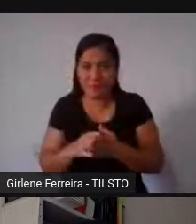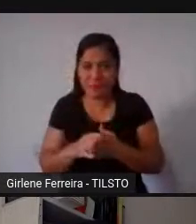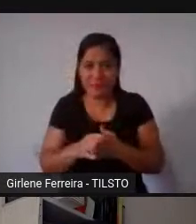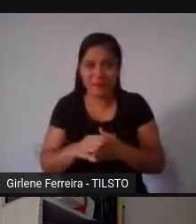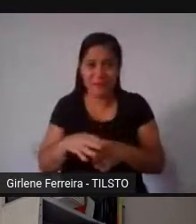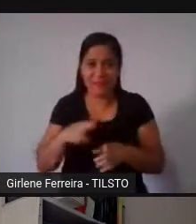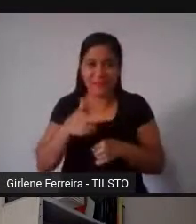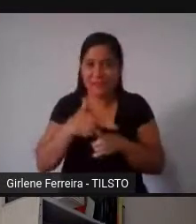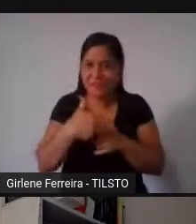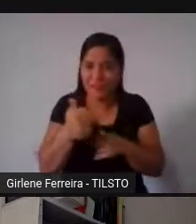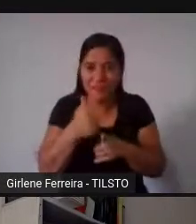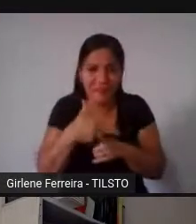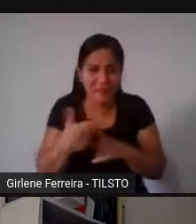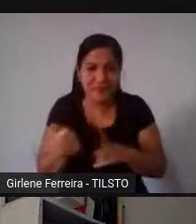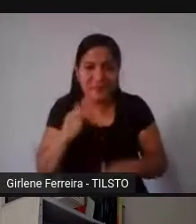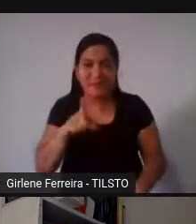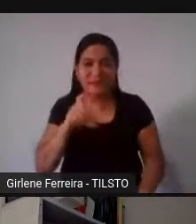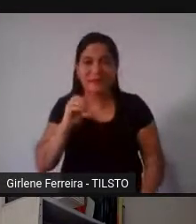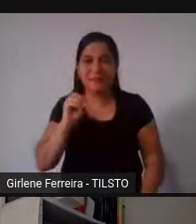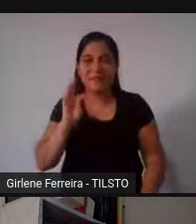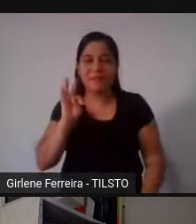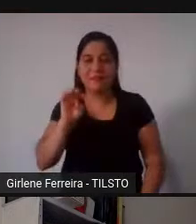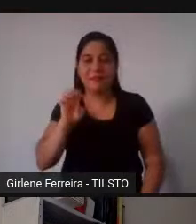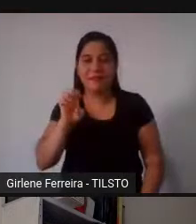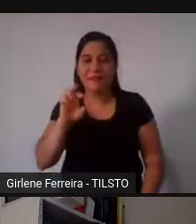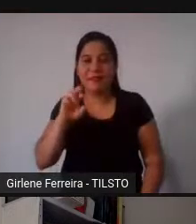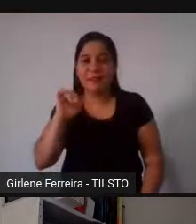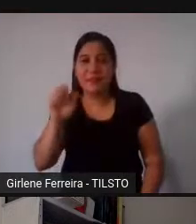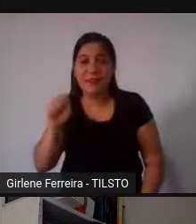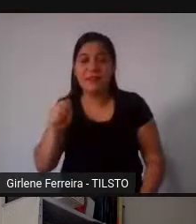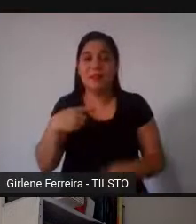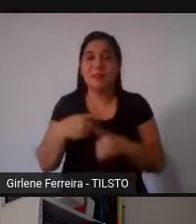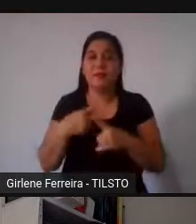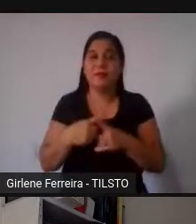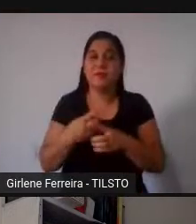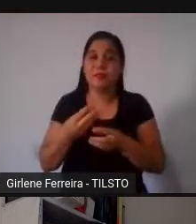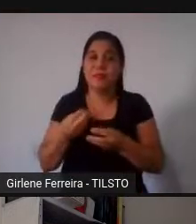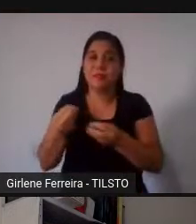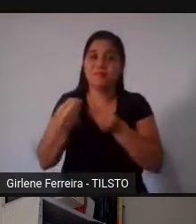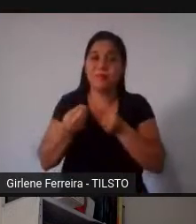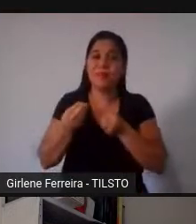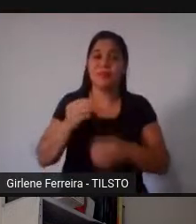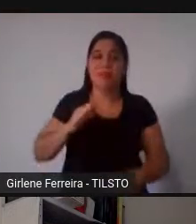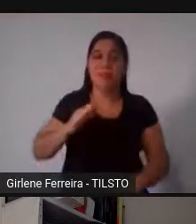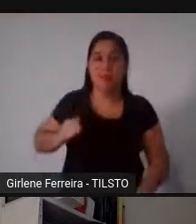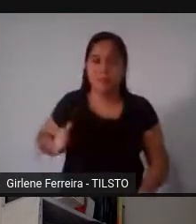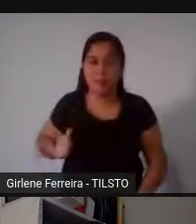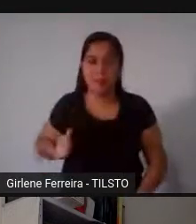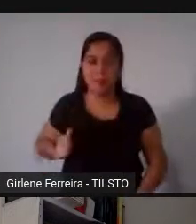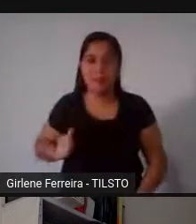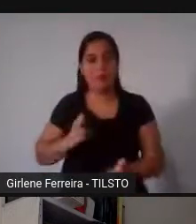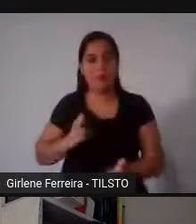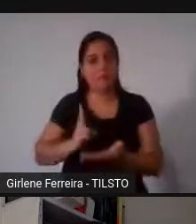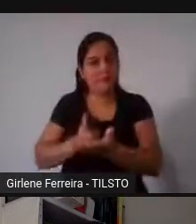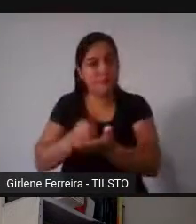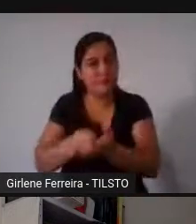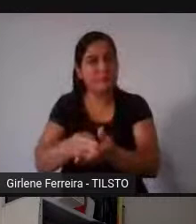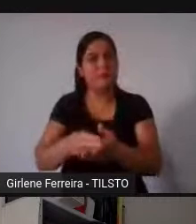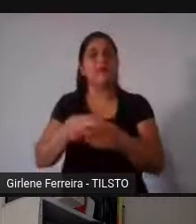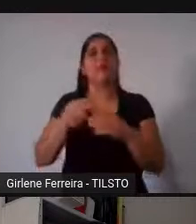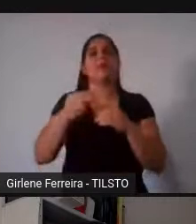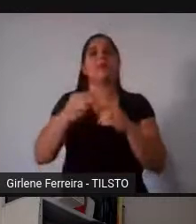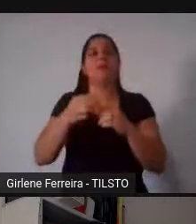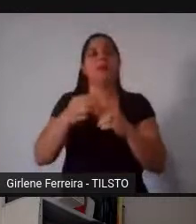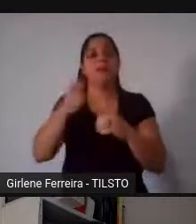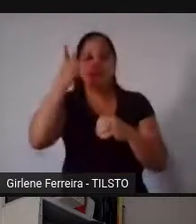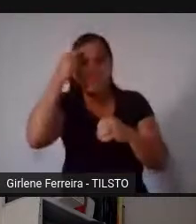bolsa para toda a tua carreira acadêmica. Então, eu acho que a gente está falando disso aqui para um público que é de